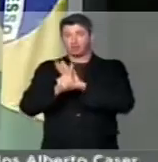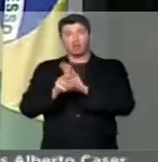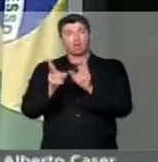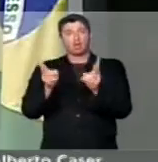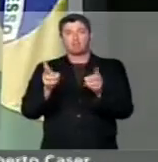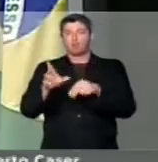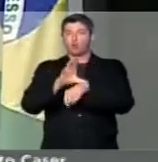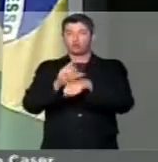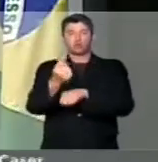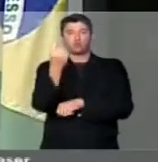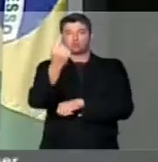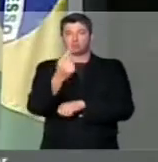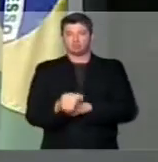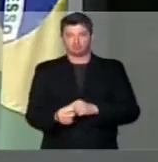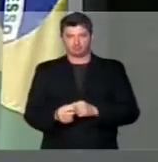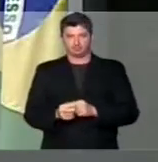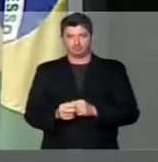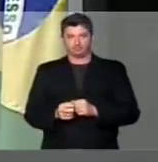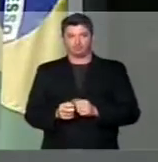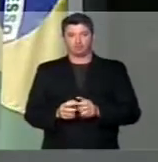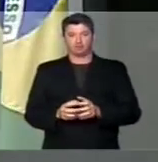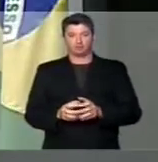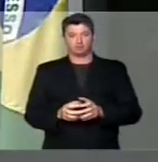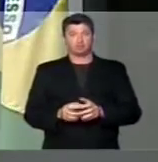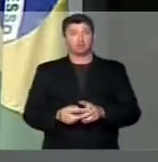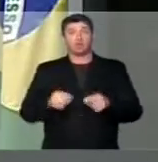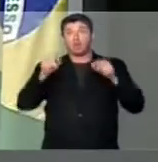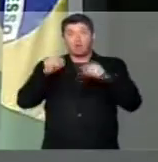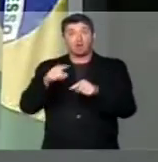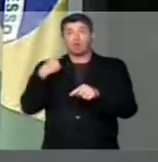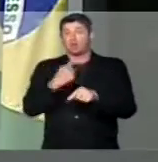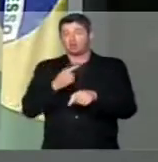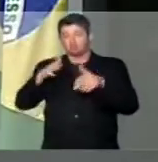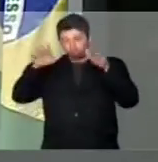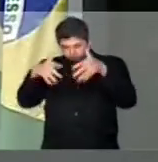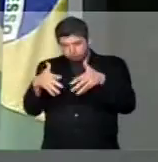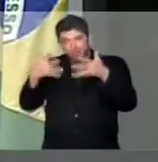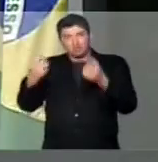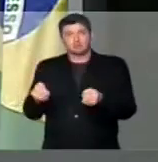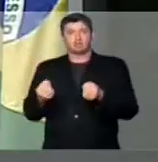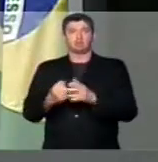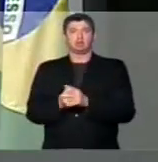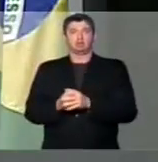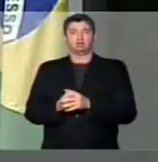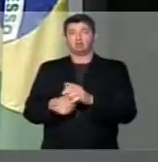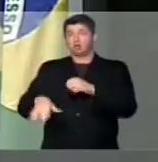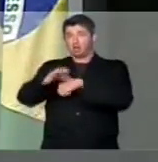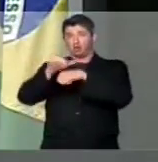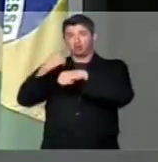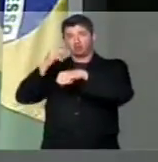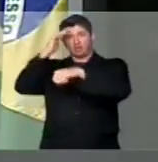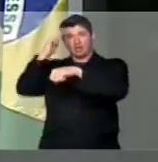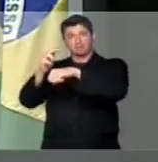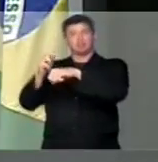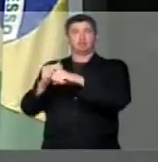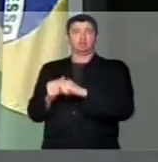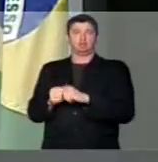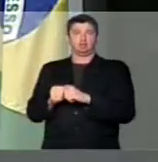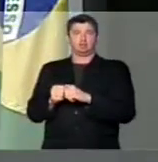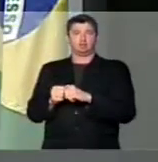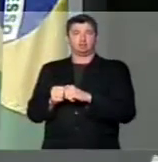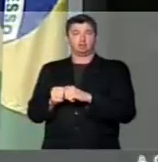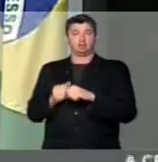mesma Constituição. É a ela que nós devemos nos submeter. É ela que faz com